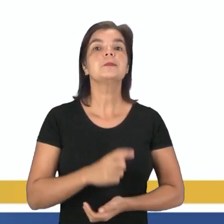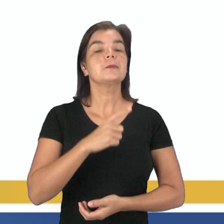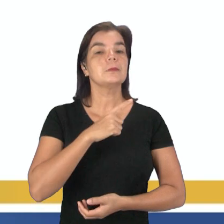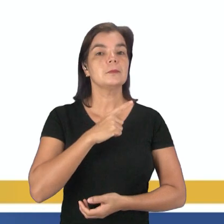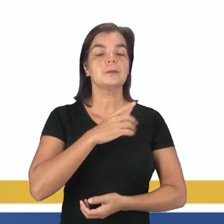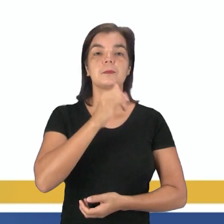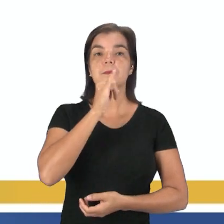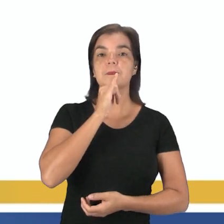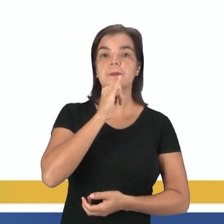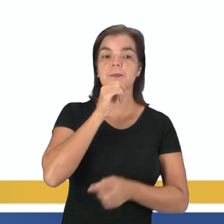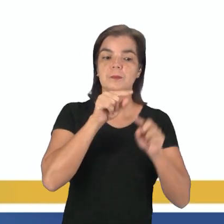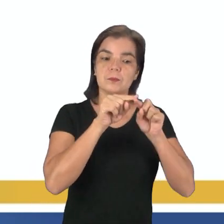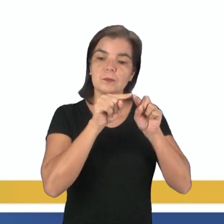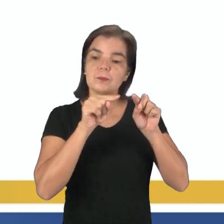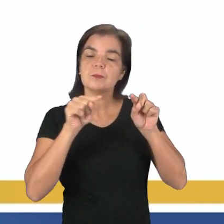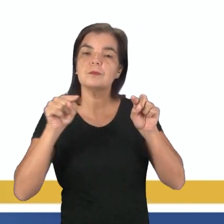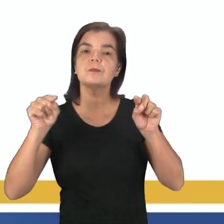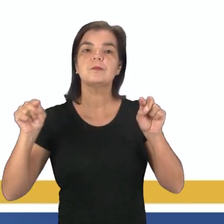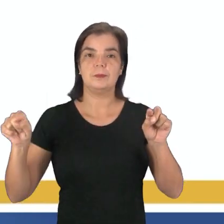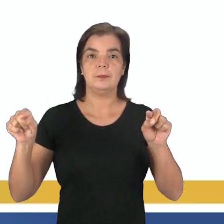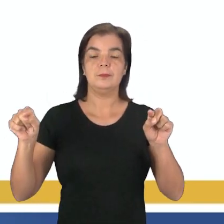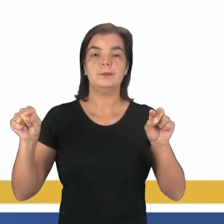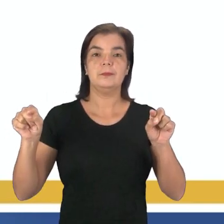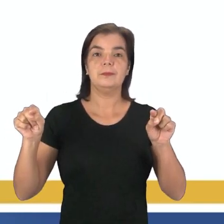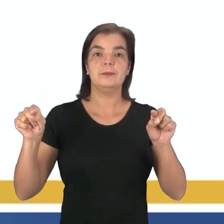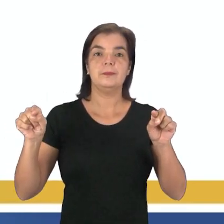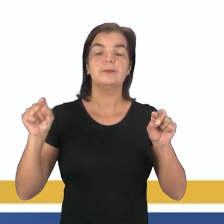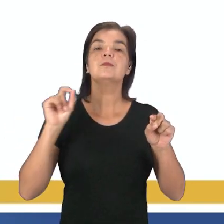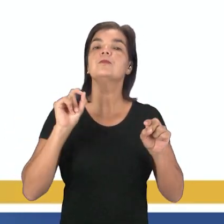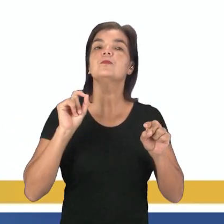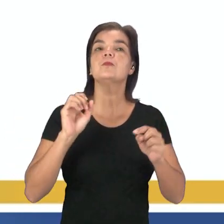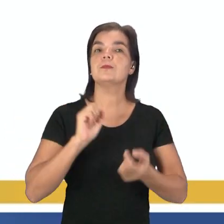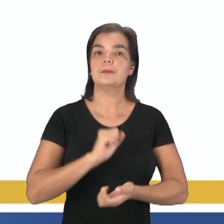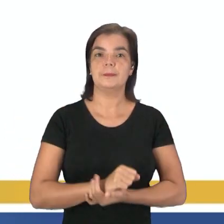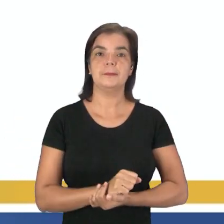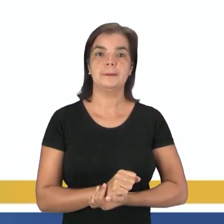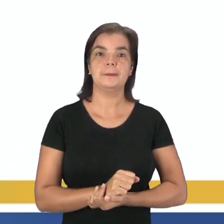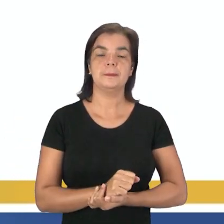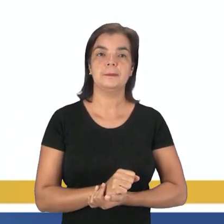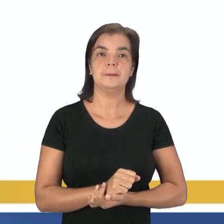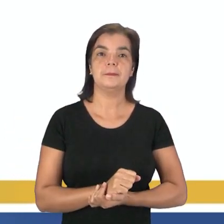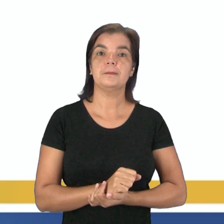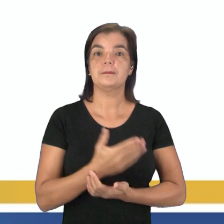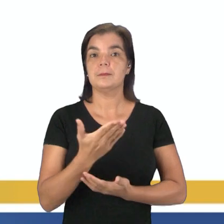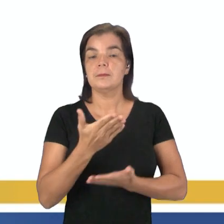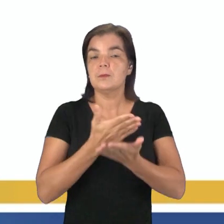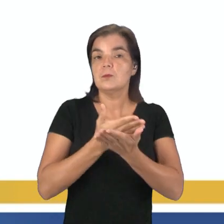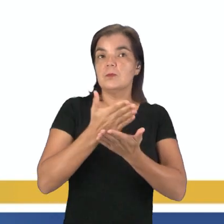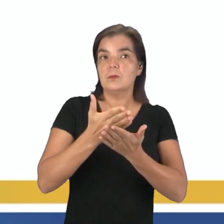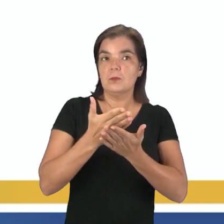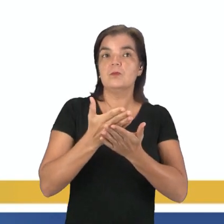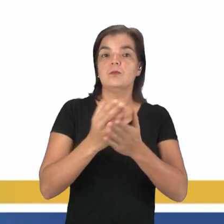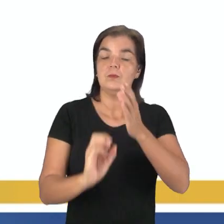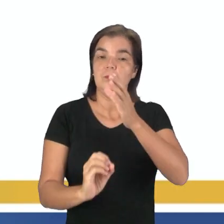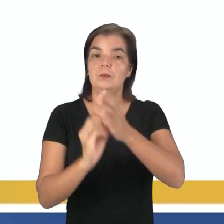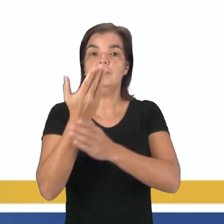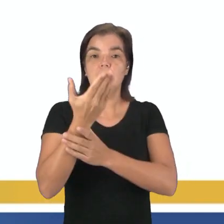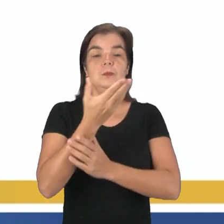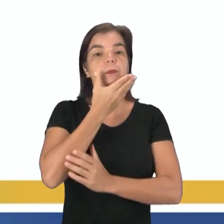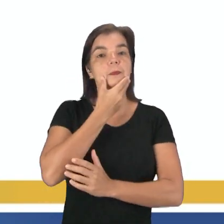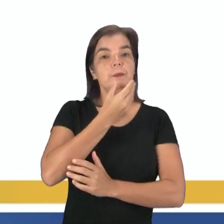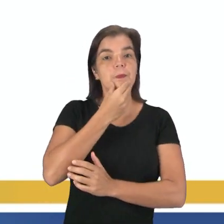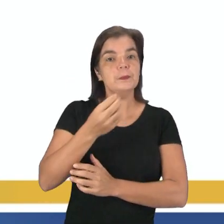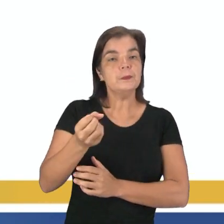tem um exemplo aí dessa linha cronológica do tempo, que é meio que inicia ali o surgimento do